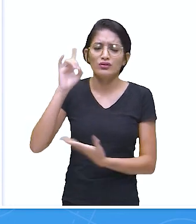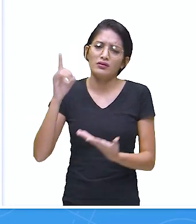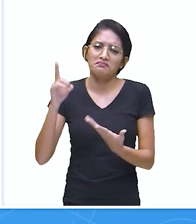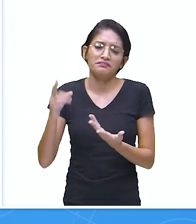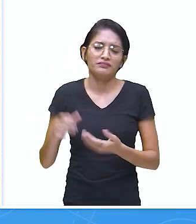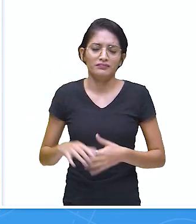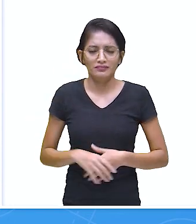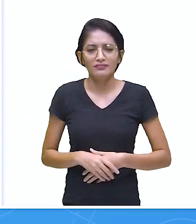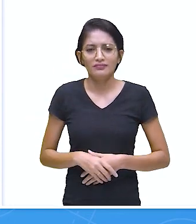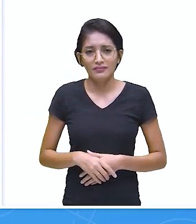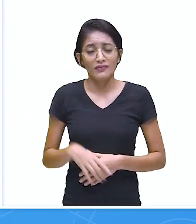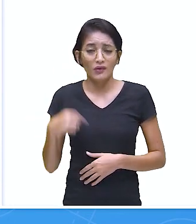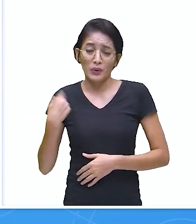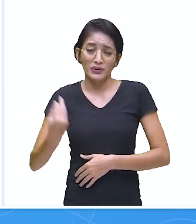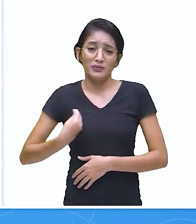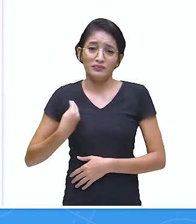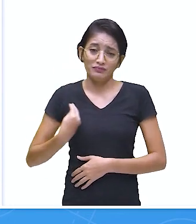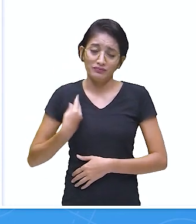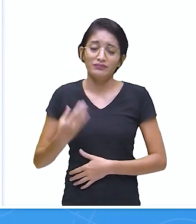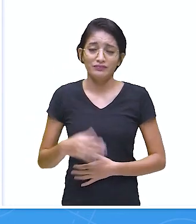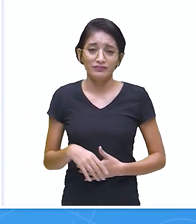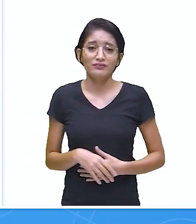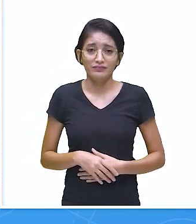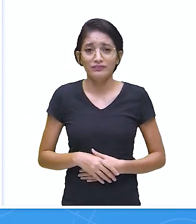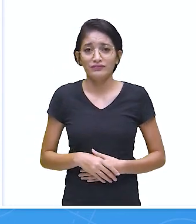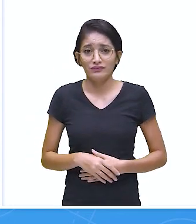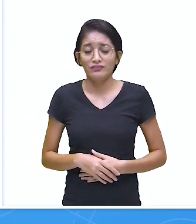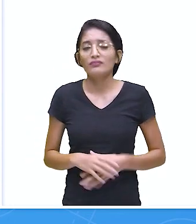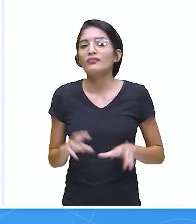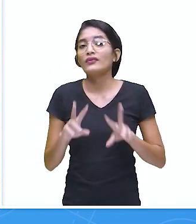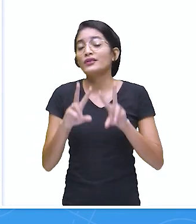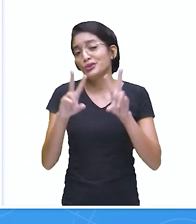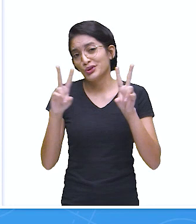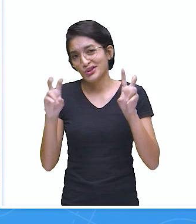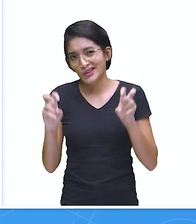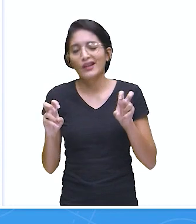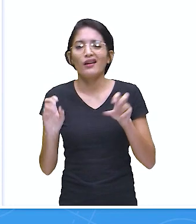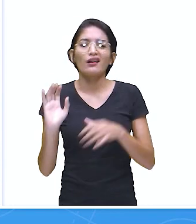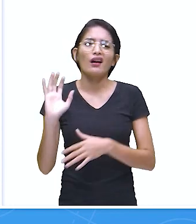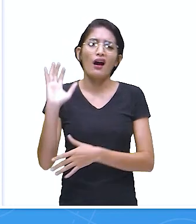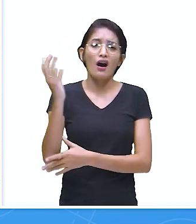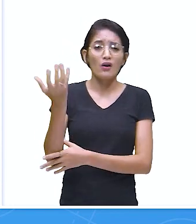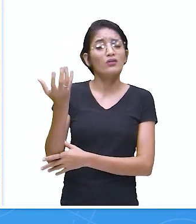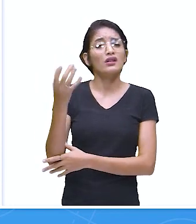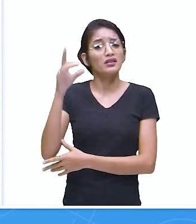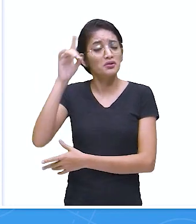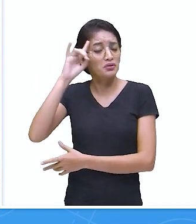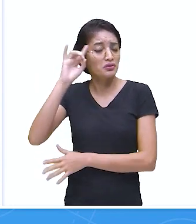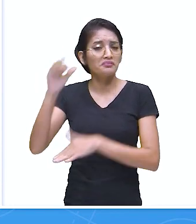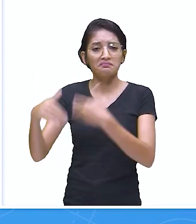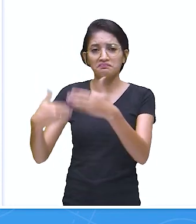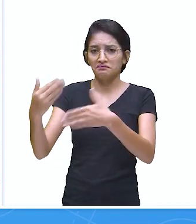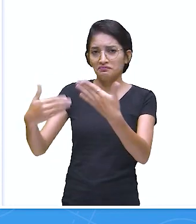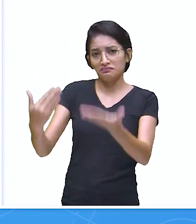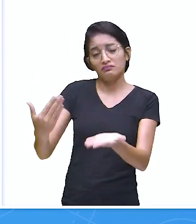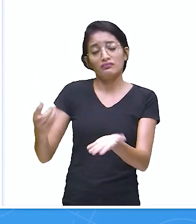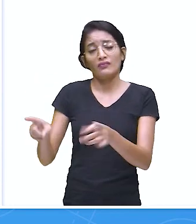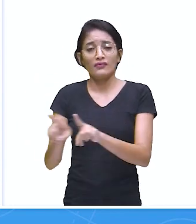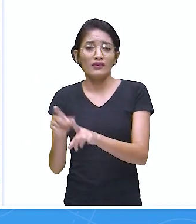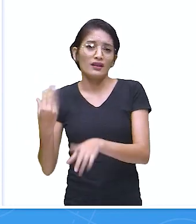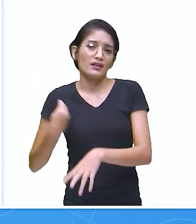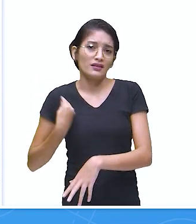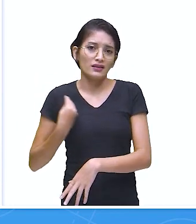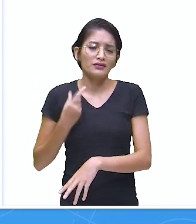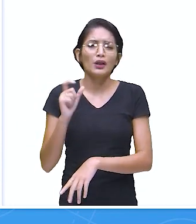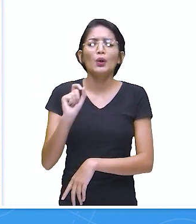dia a dia que nós vivemos, né? Os assuntos que ocorrem no nosso dia a dia, que ocorrem na nossa vida,